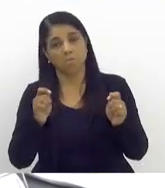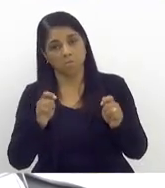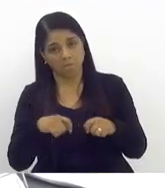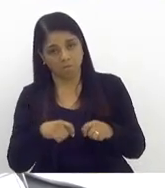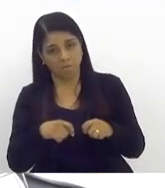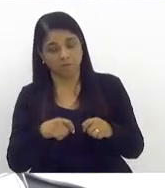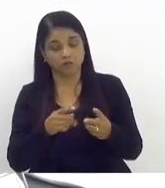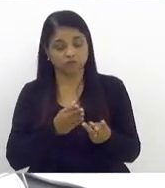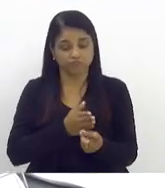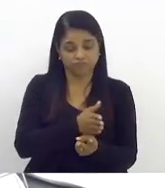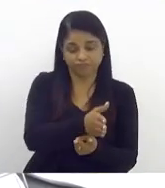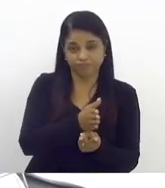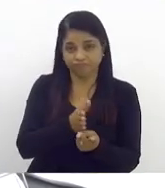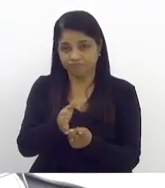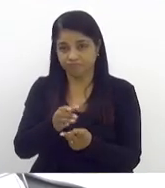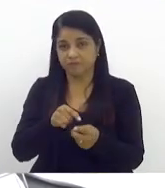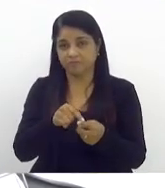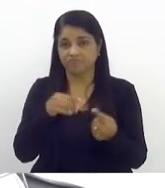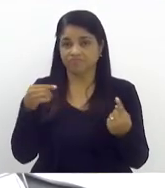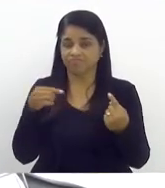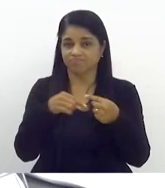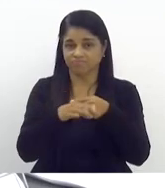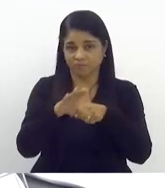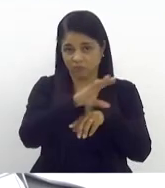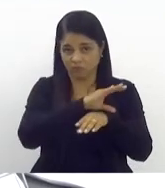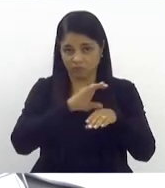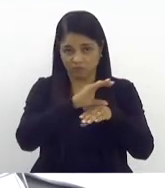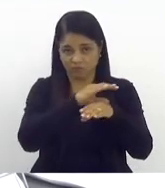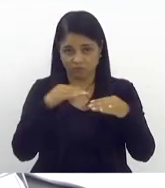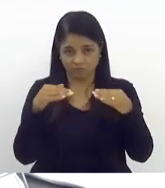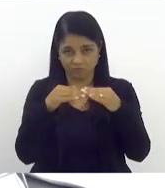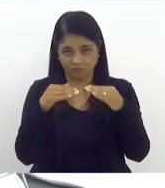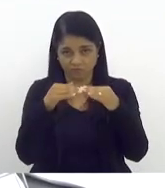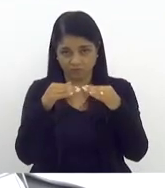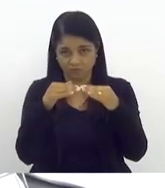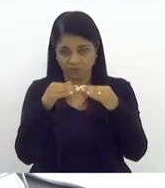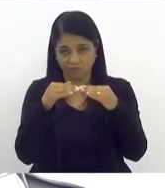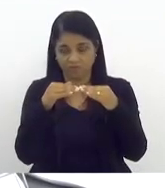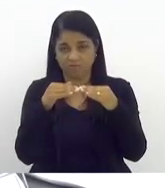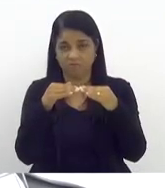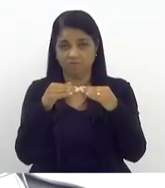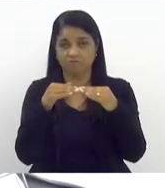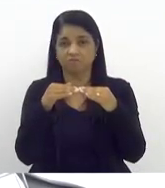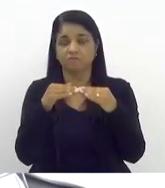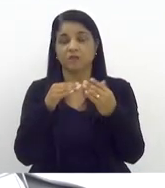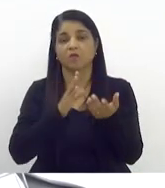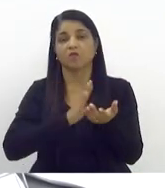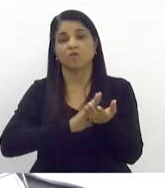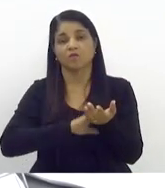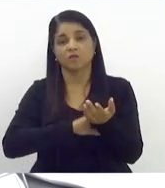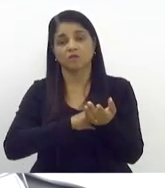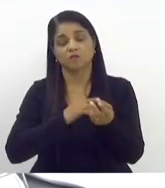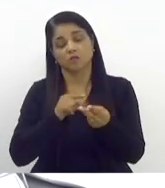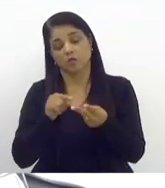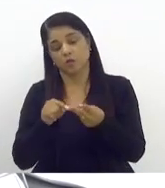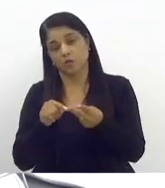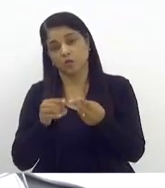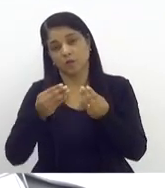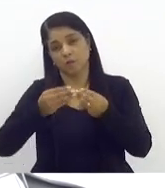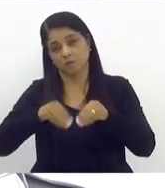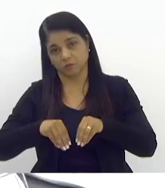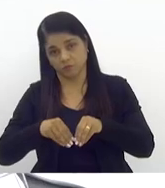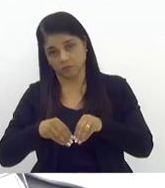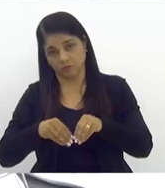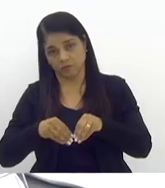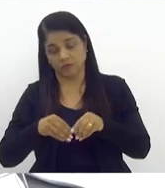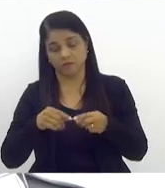dois caminhos, né? Um pela inconstitucionalidade, por conta do vício original de competência, invasão de competência, e outro pela prejudicabilidade. Se